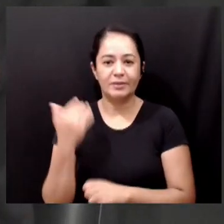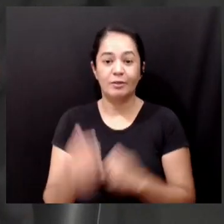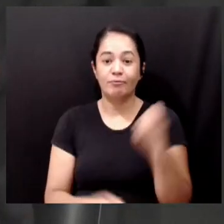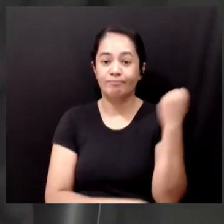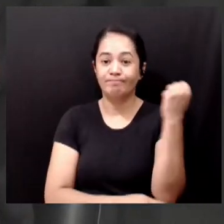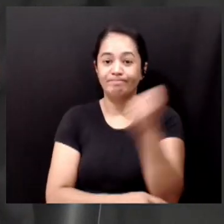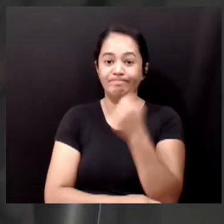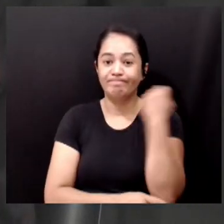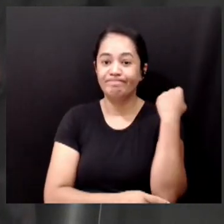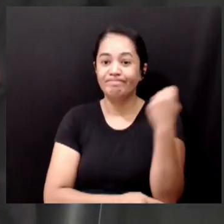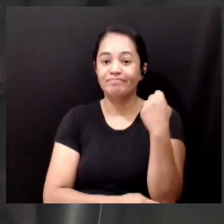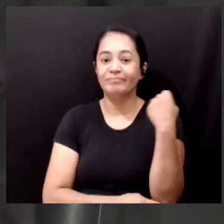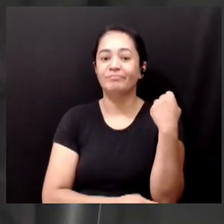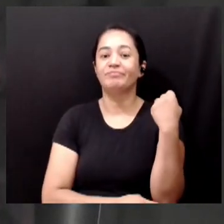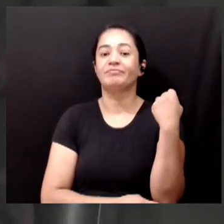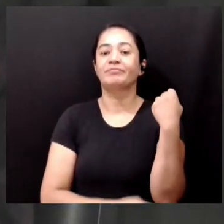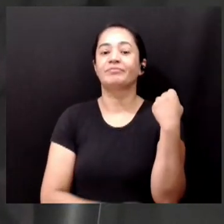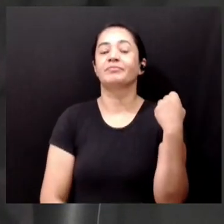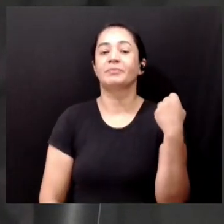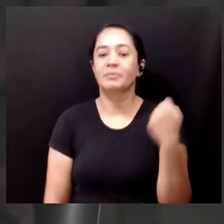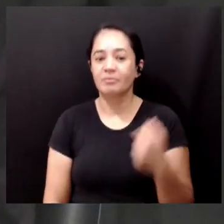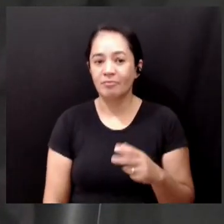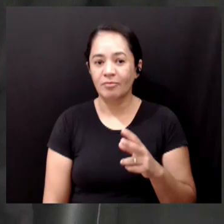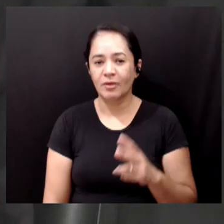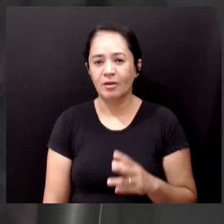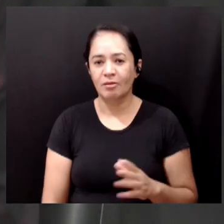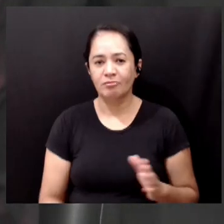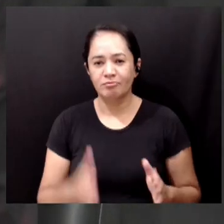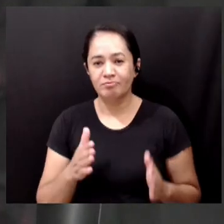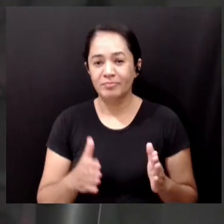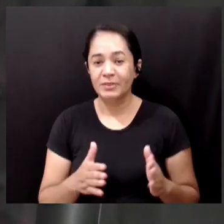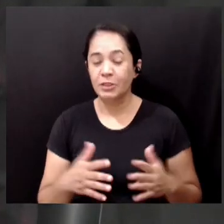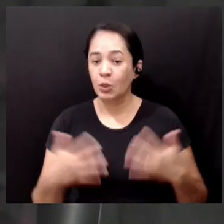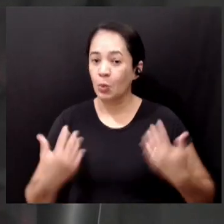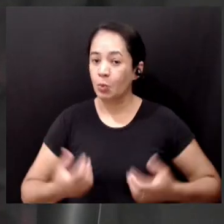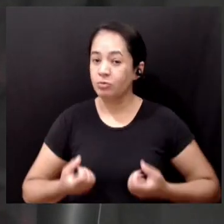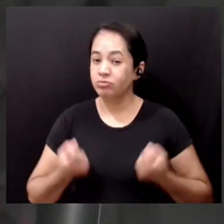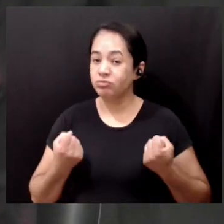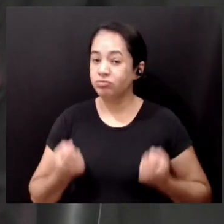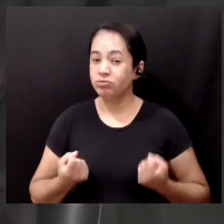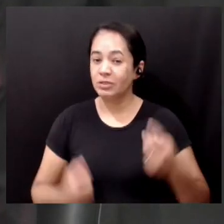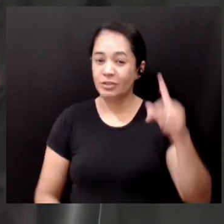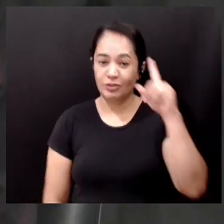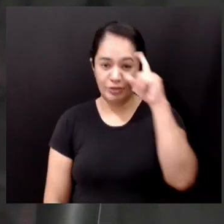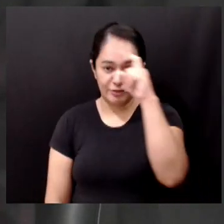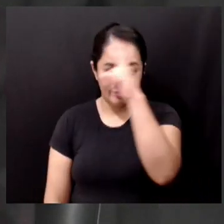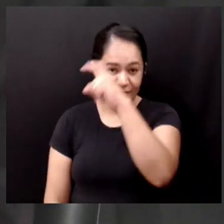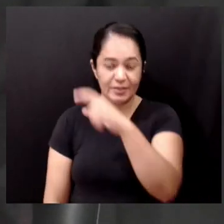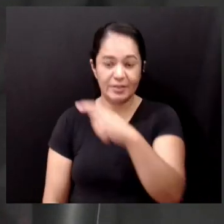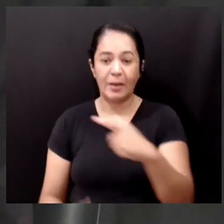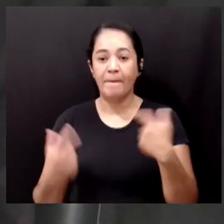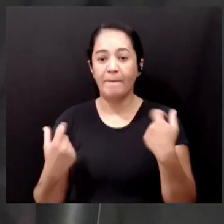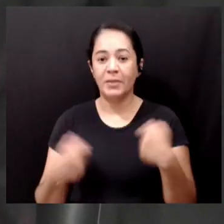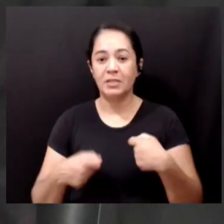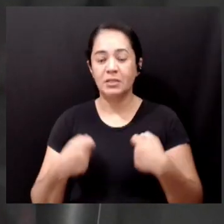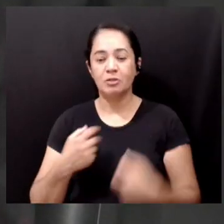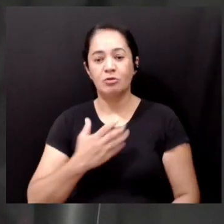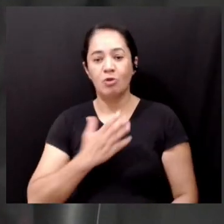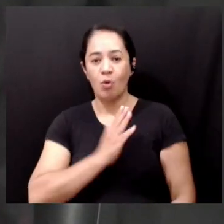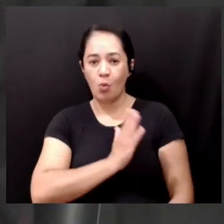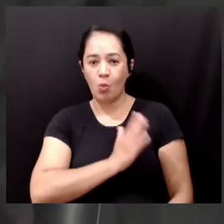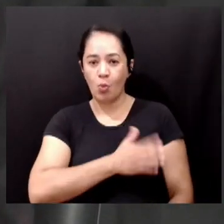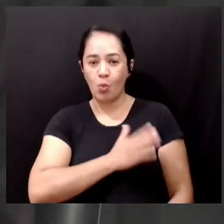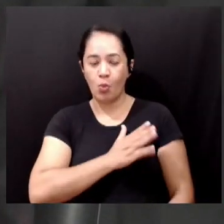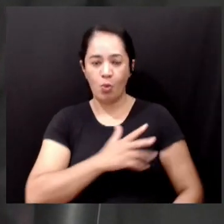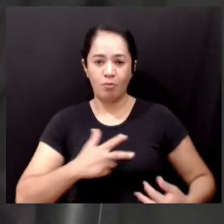mesmo por um estreito muito pesado, ele teve que fazer uma cirurgia cardíaca, ele teve paradas cardíacas, foi